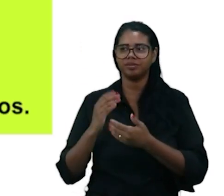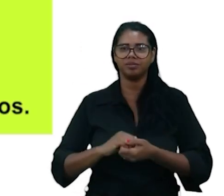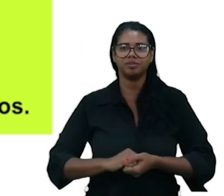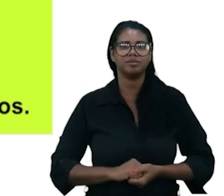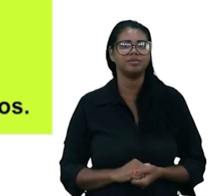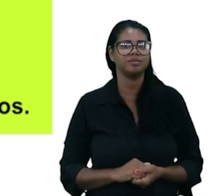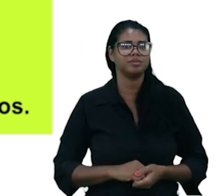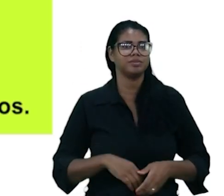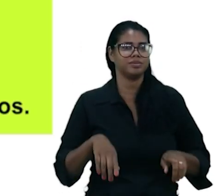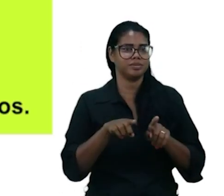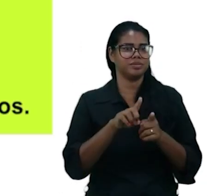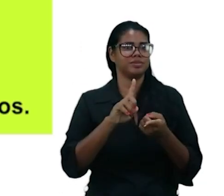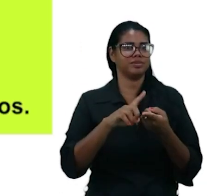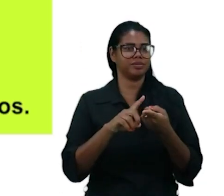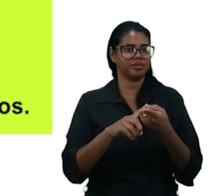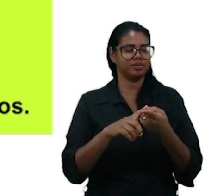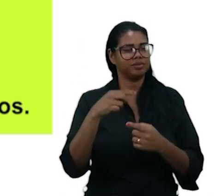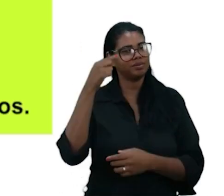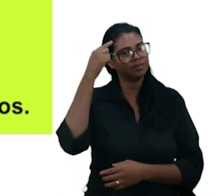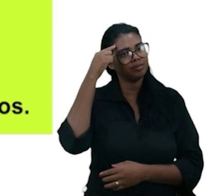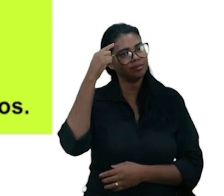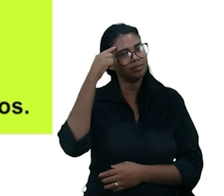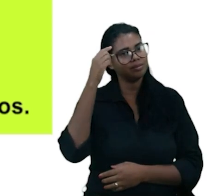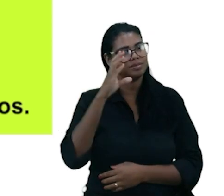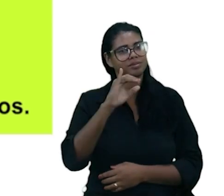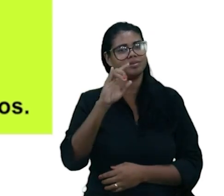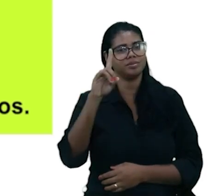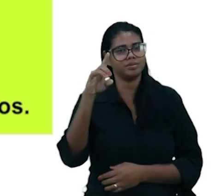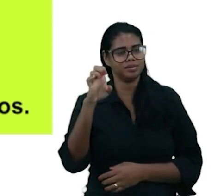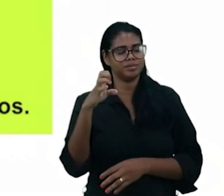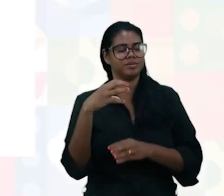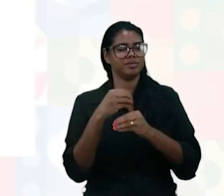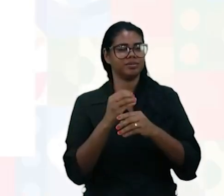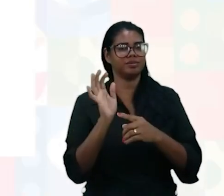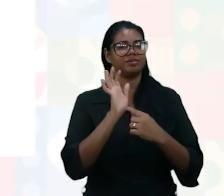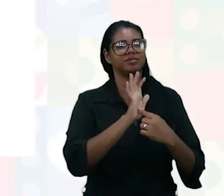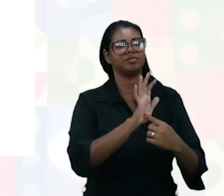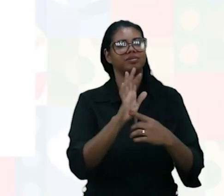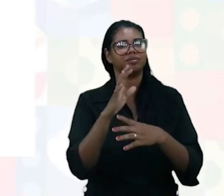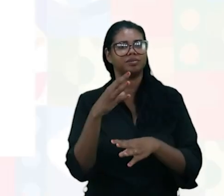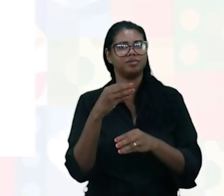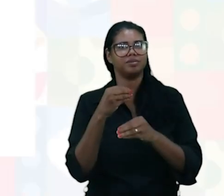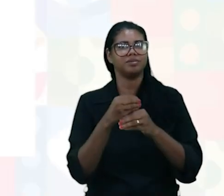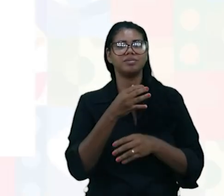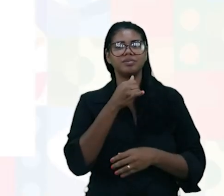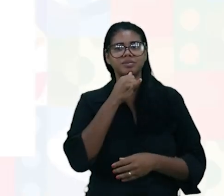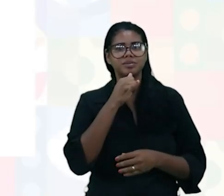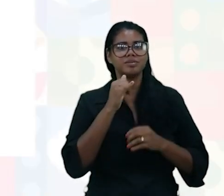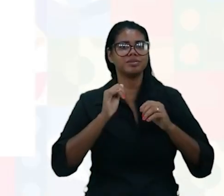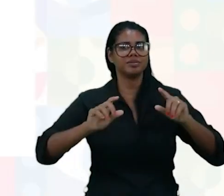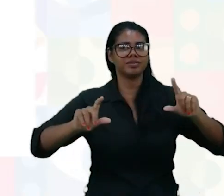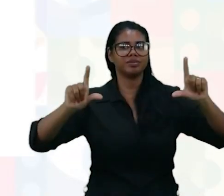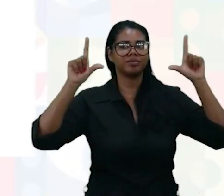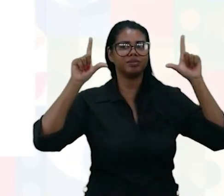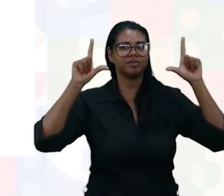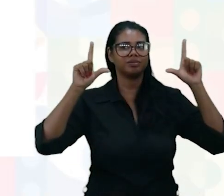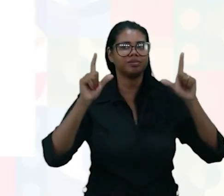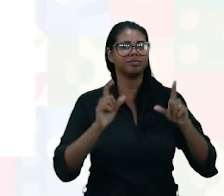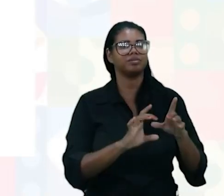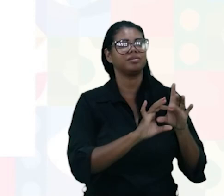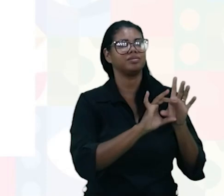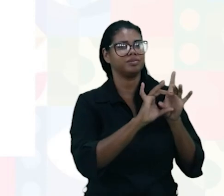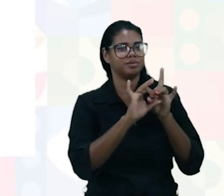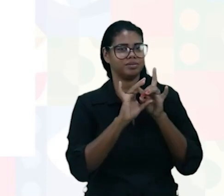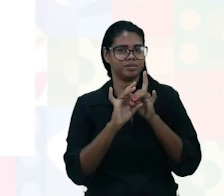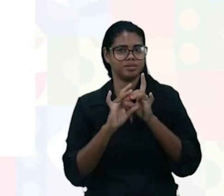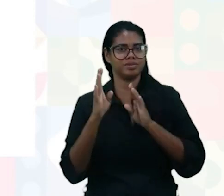também tem que pensar na questão da síntese, que pode ser representada, por exemplo, aí em tela, em um assunto como